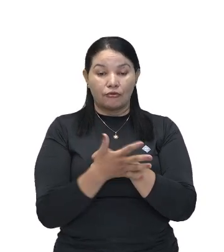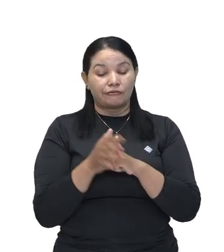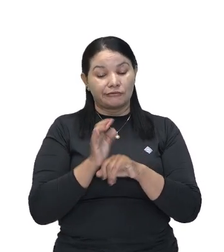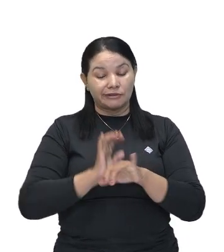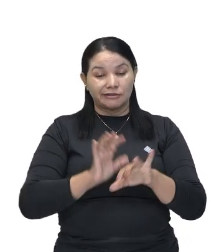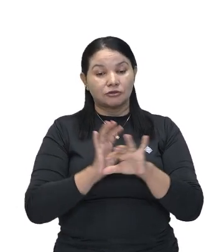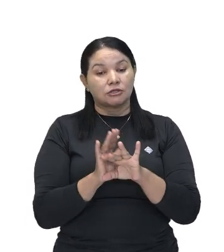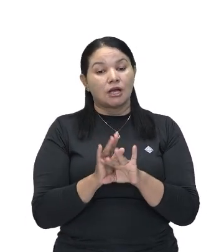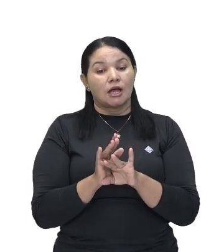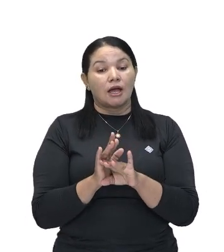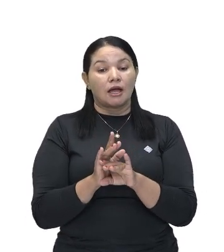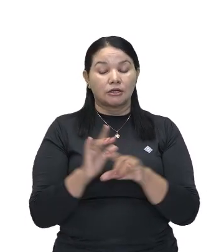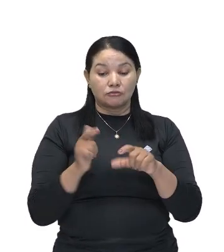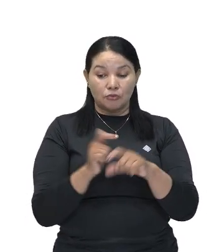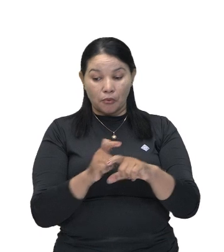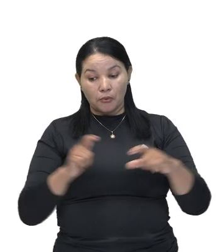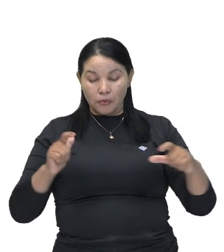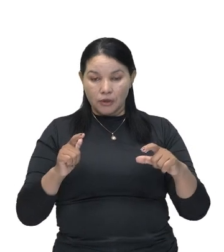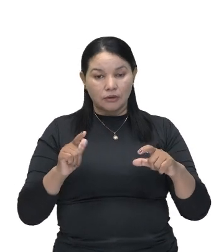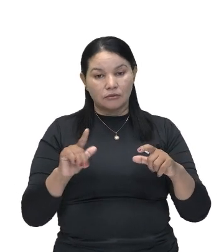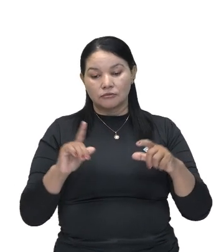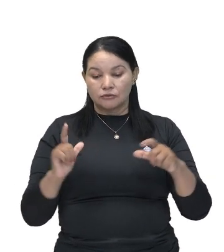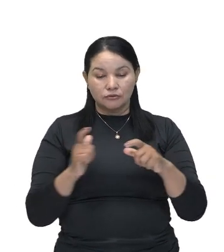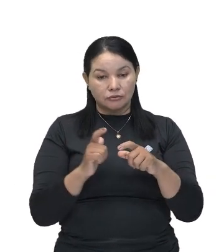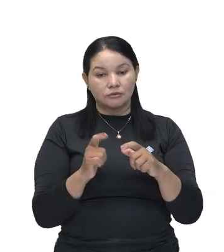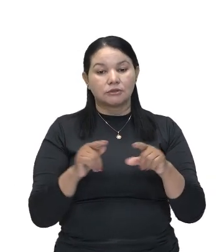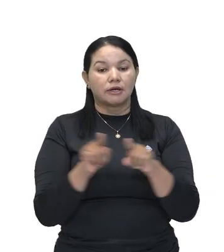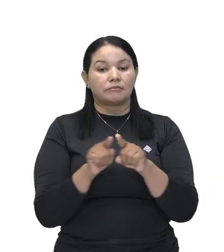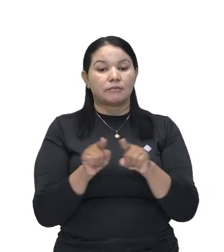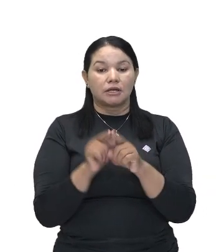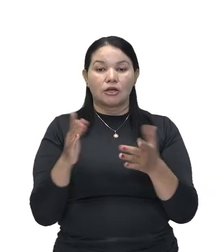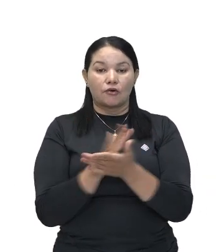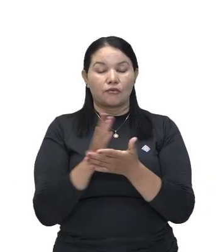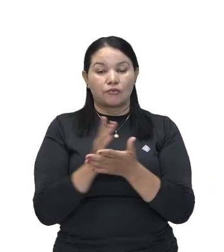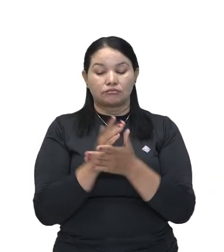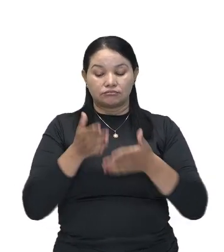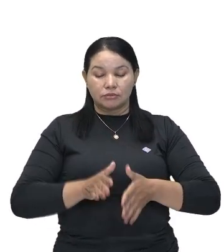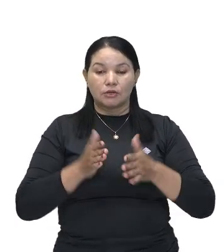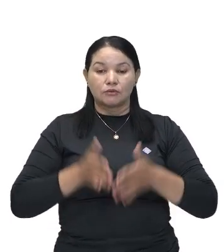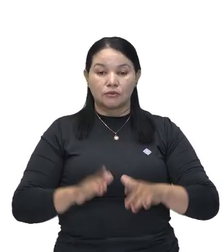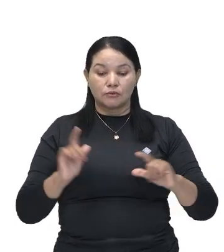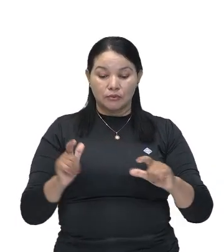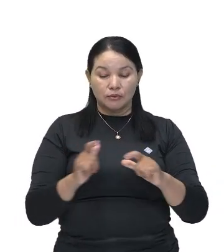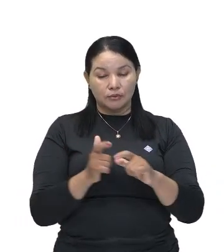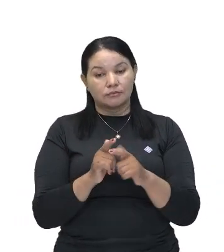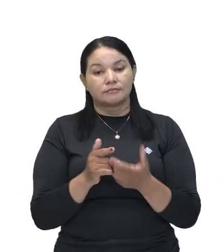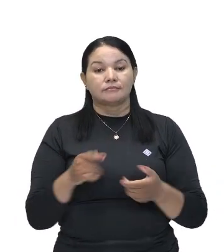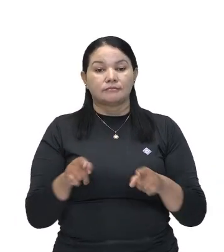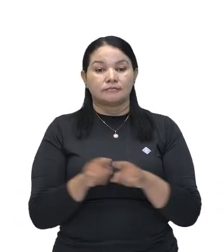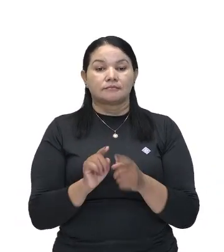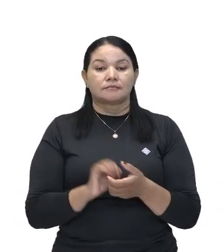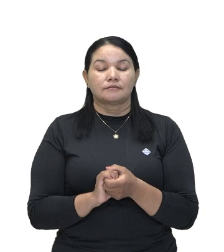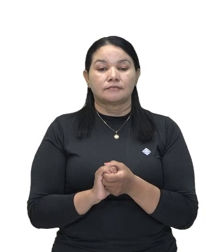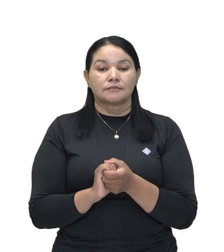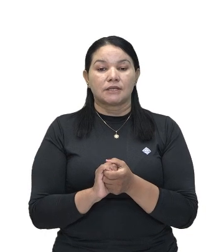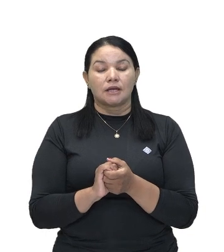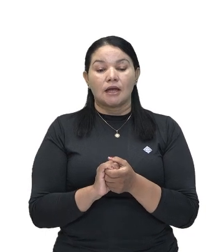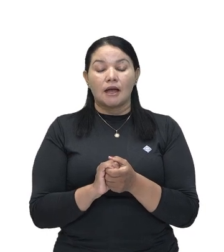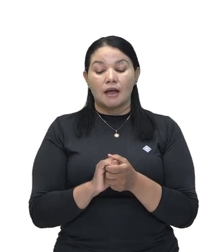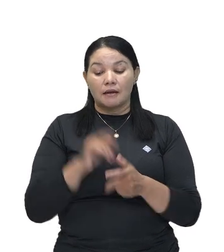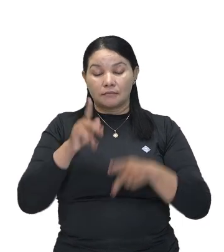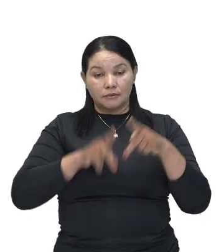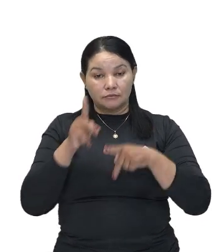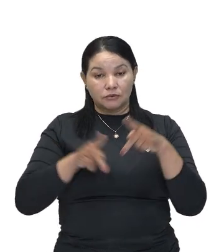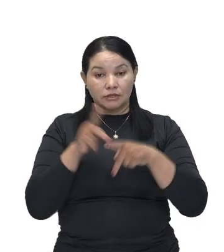pela Covid-19 e também a redução, né, a queda da natalidade. A população uruguaia, ela vem apresentando